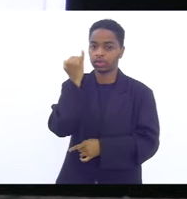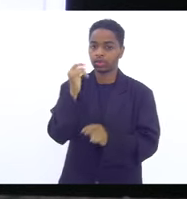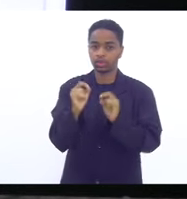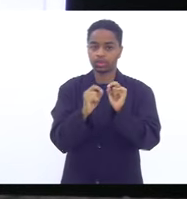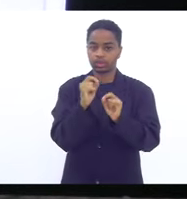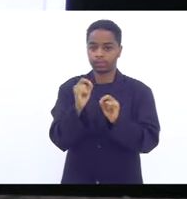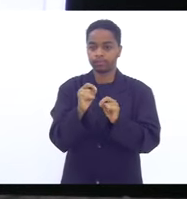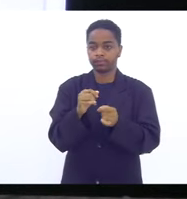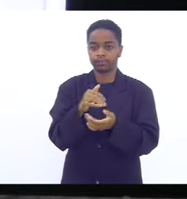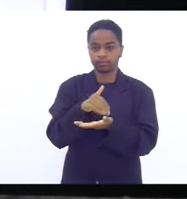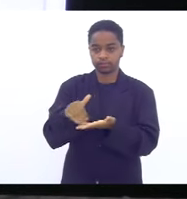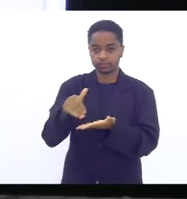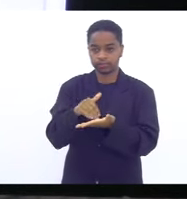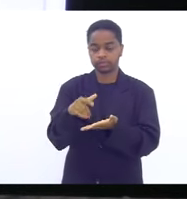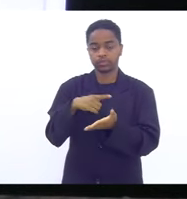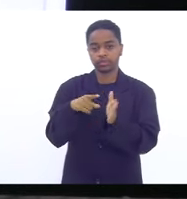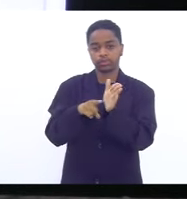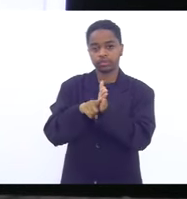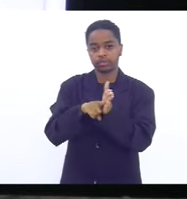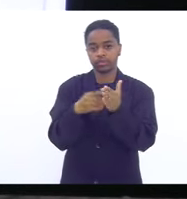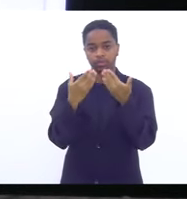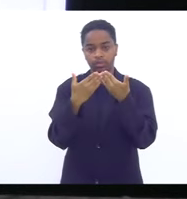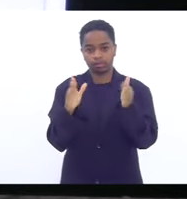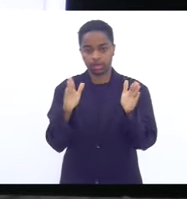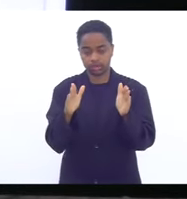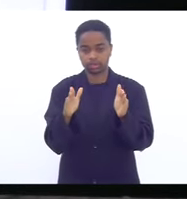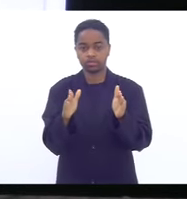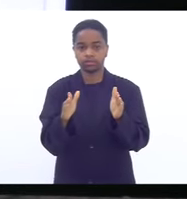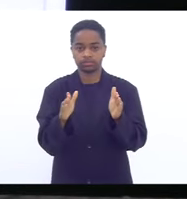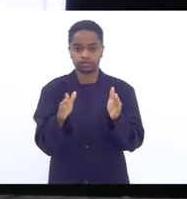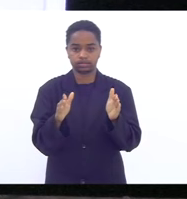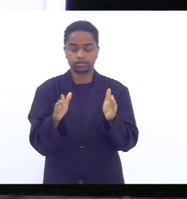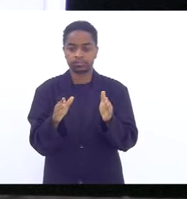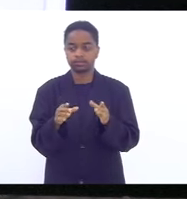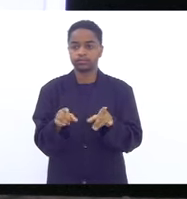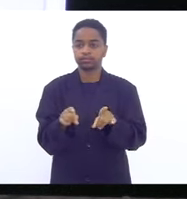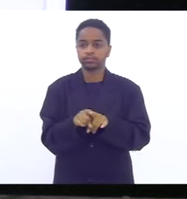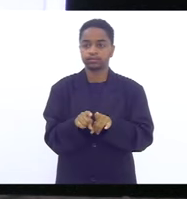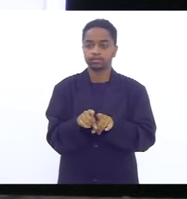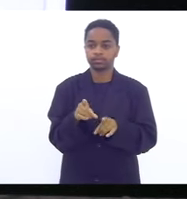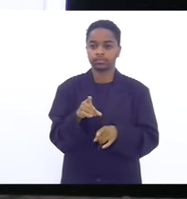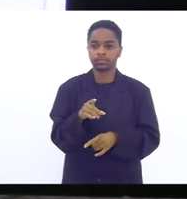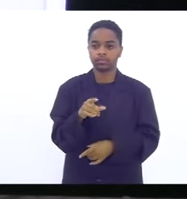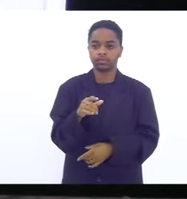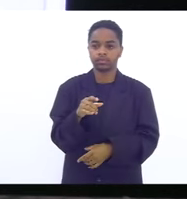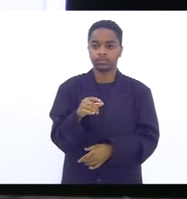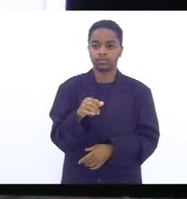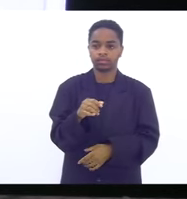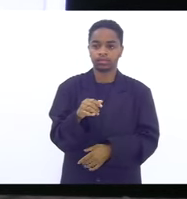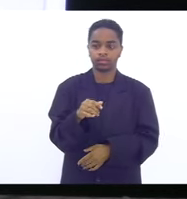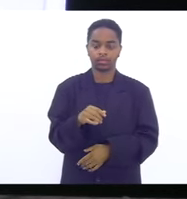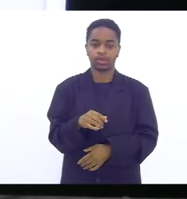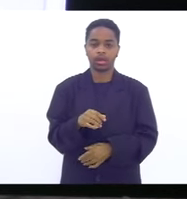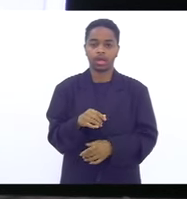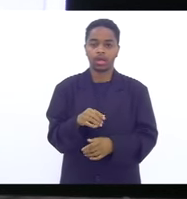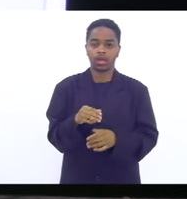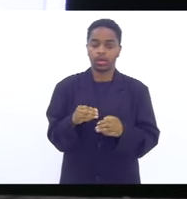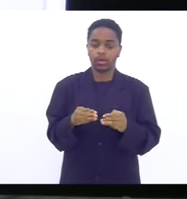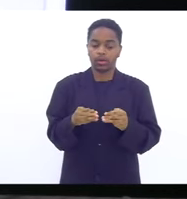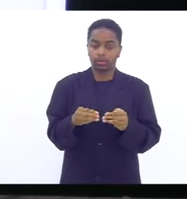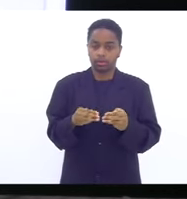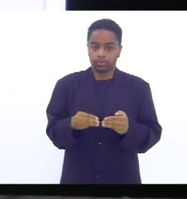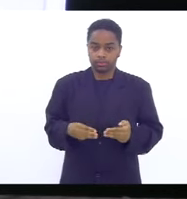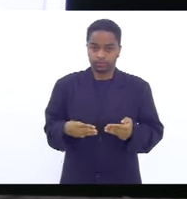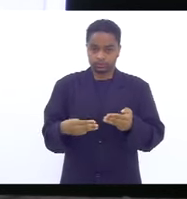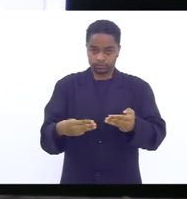a Secretaria Consulta Pública, que foi aberta pelo Ministério, que é a Consulta Pública 14 de 23, onde o Ministério das Minas e